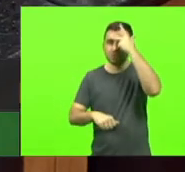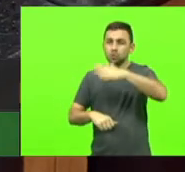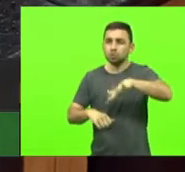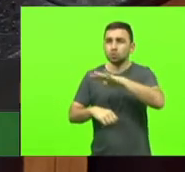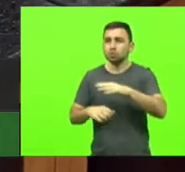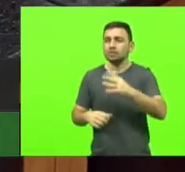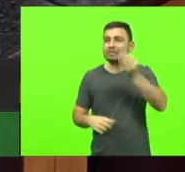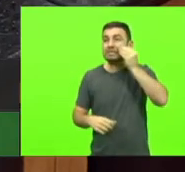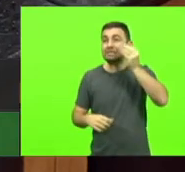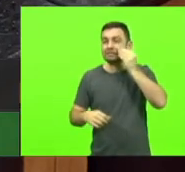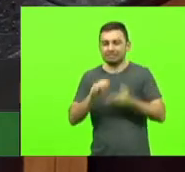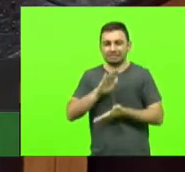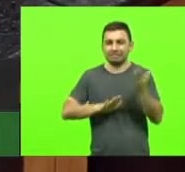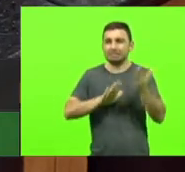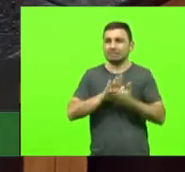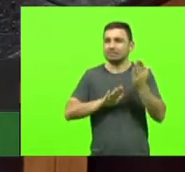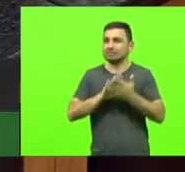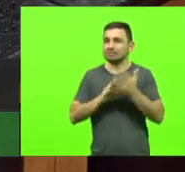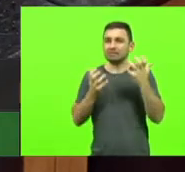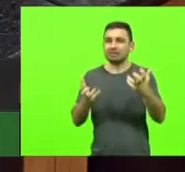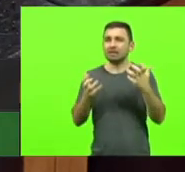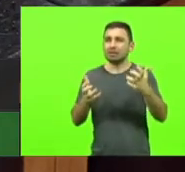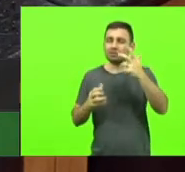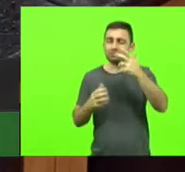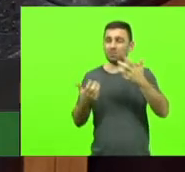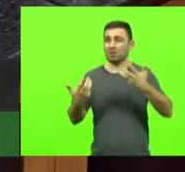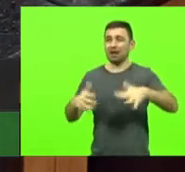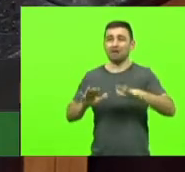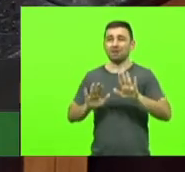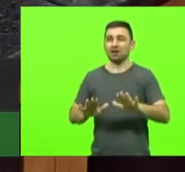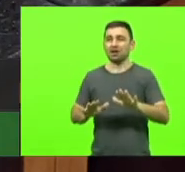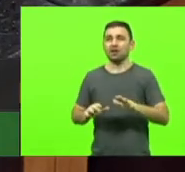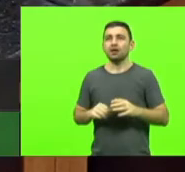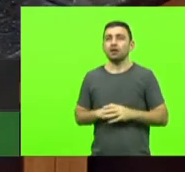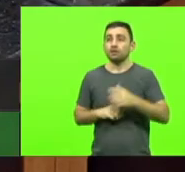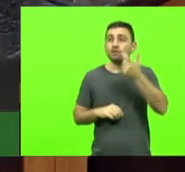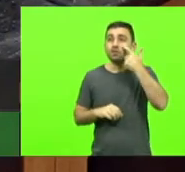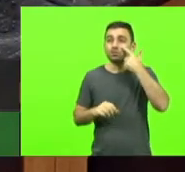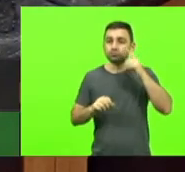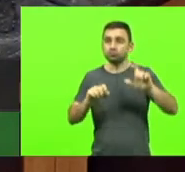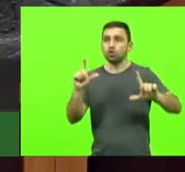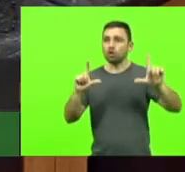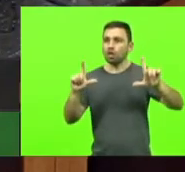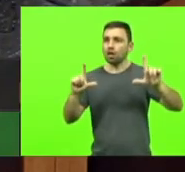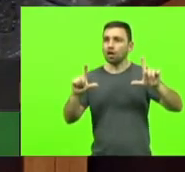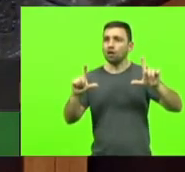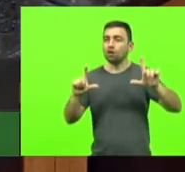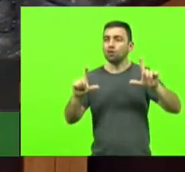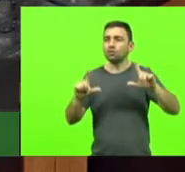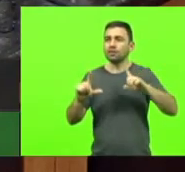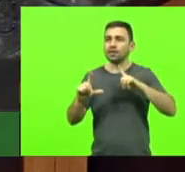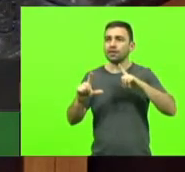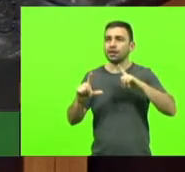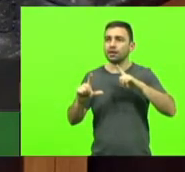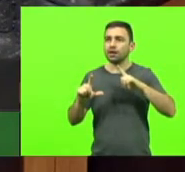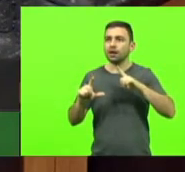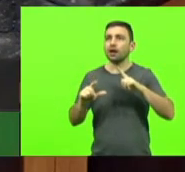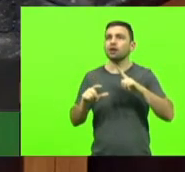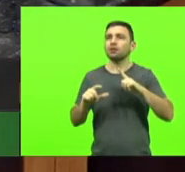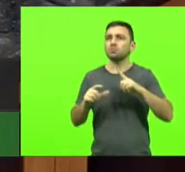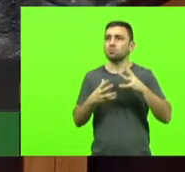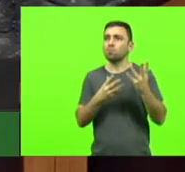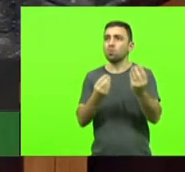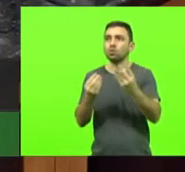fugir desesperadamente. Todo mundo que assistiu o jornal viu. Até mesmo pendurado nós vimos em